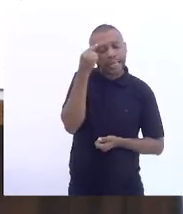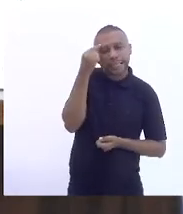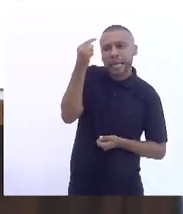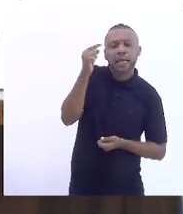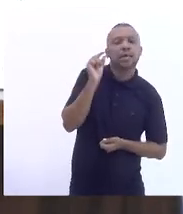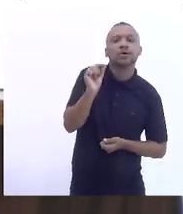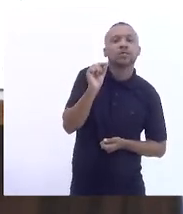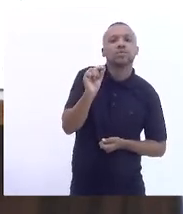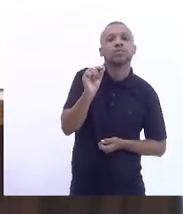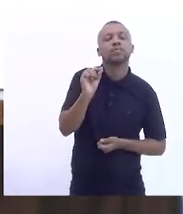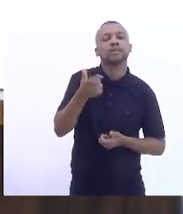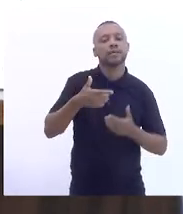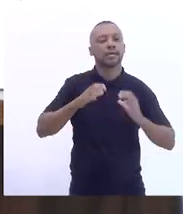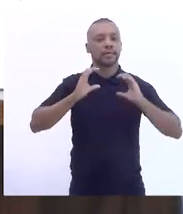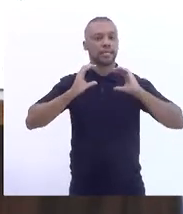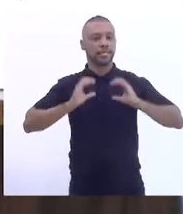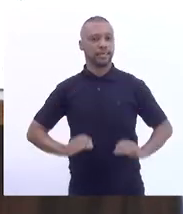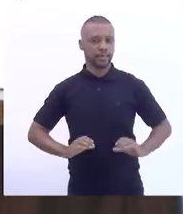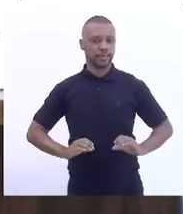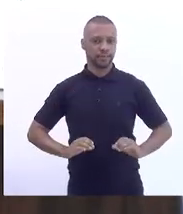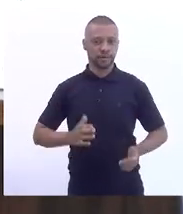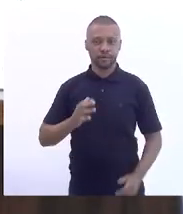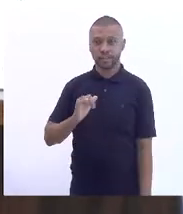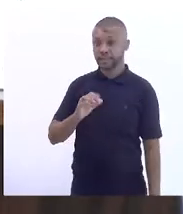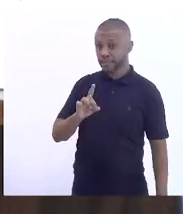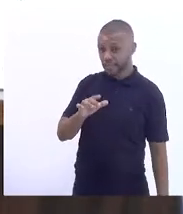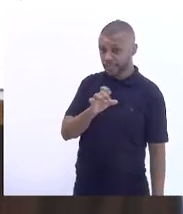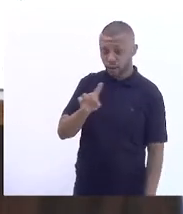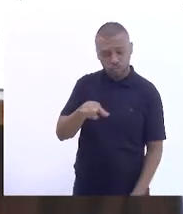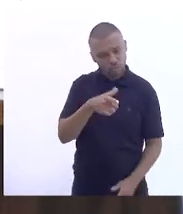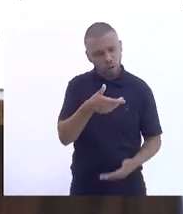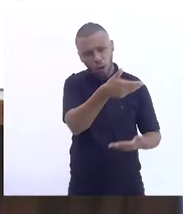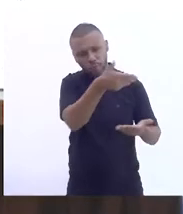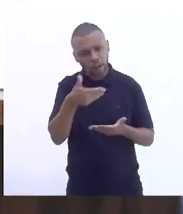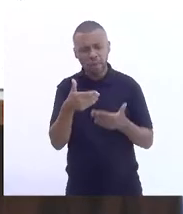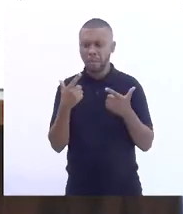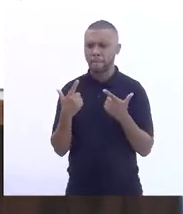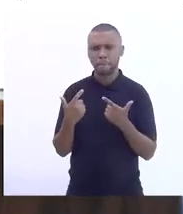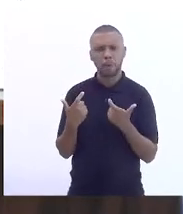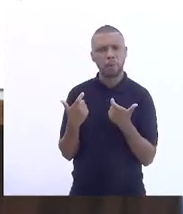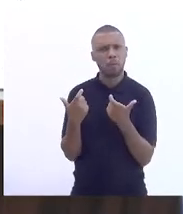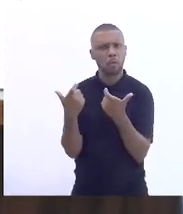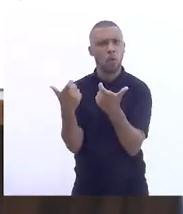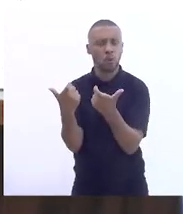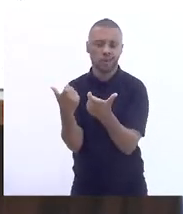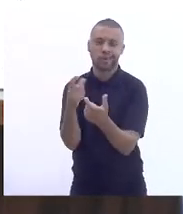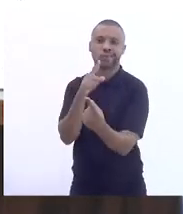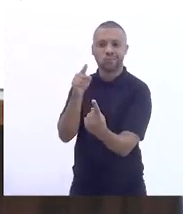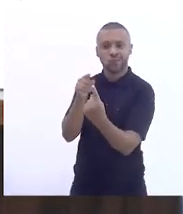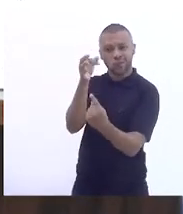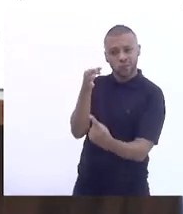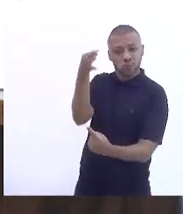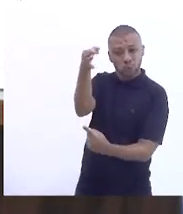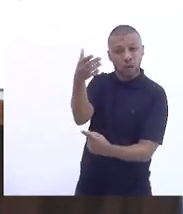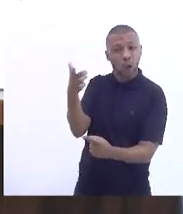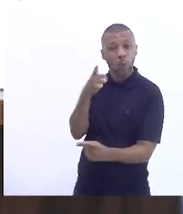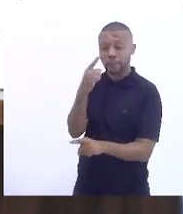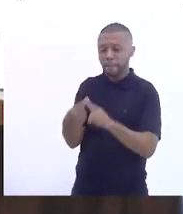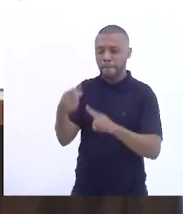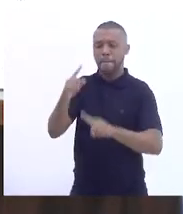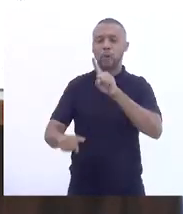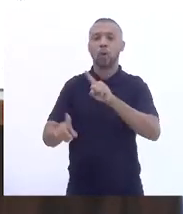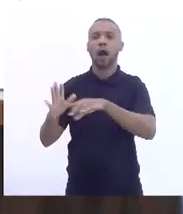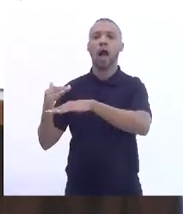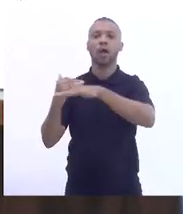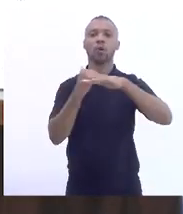de serem cidadãos a participar de uma guerra e com ela viriam a inclusão social e ela não